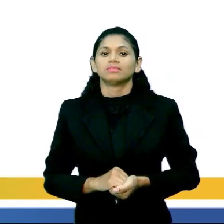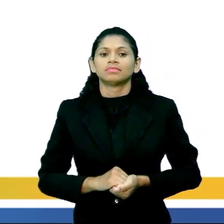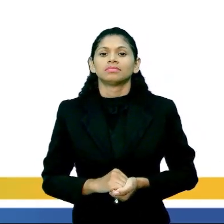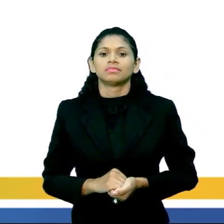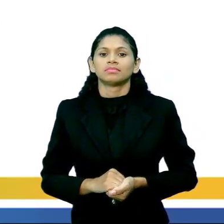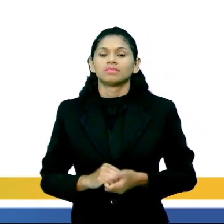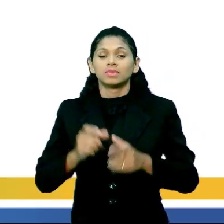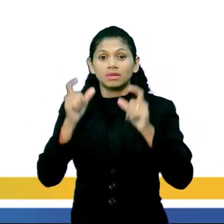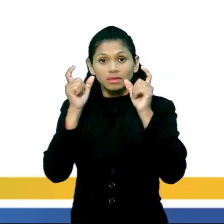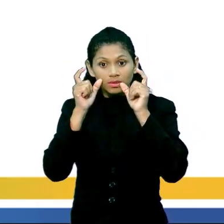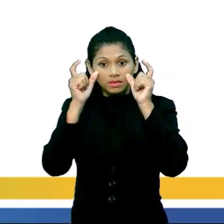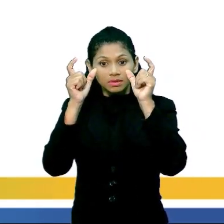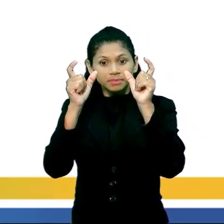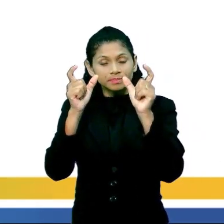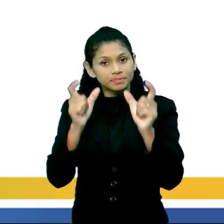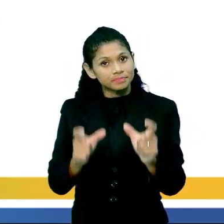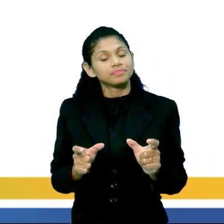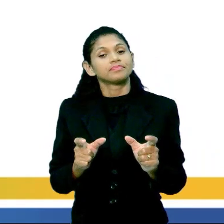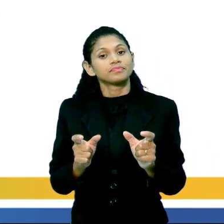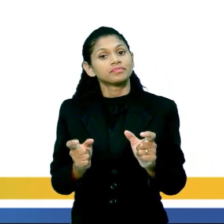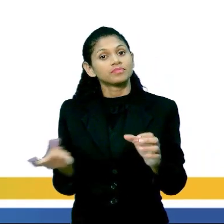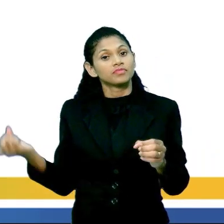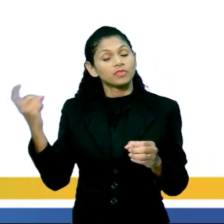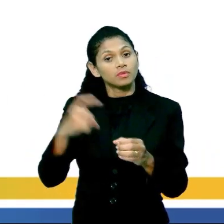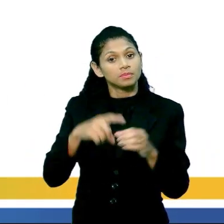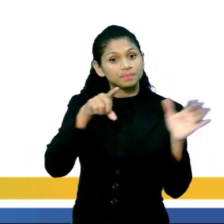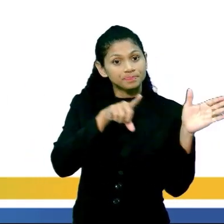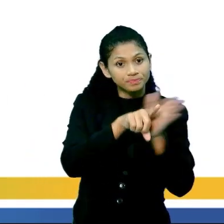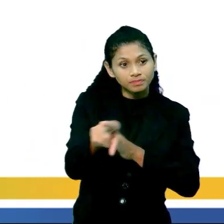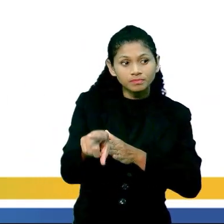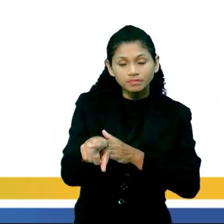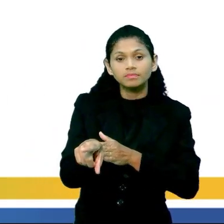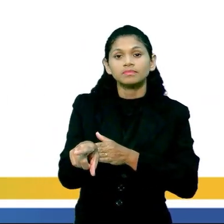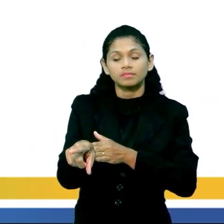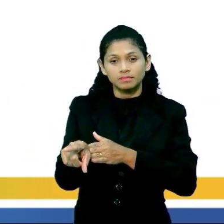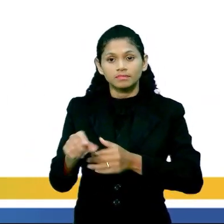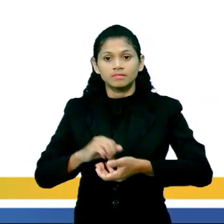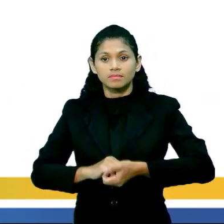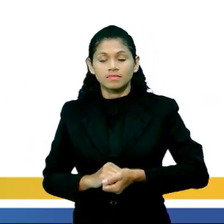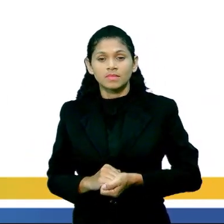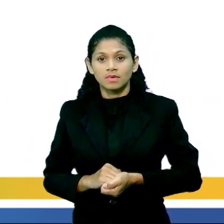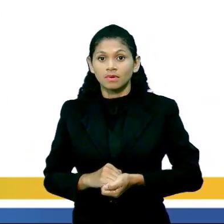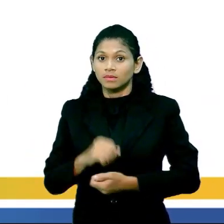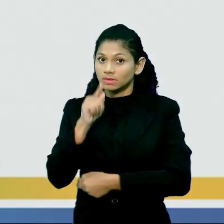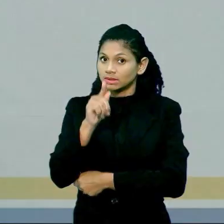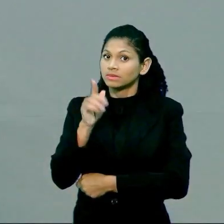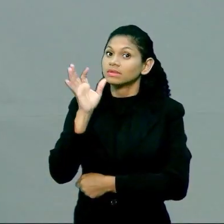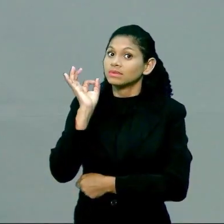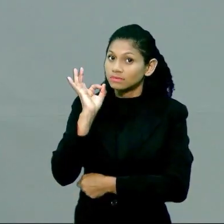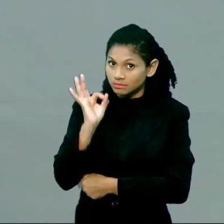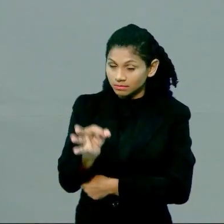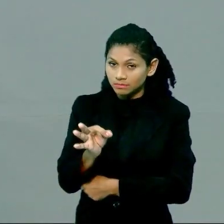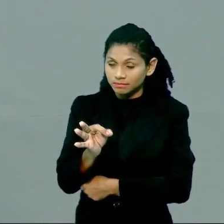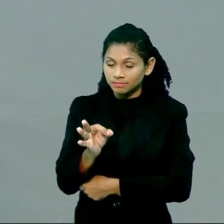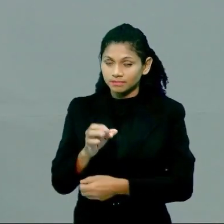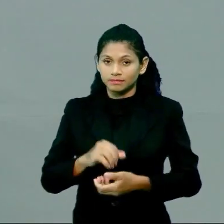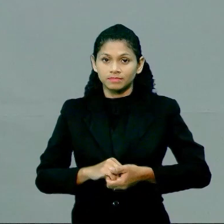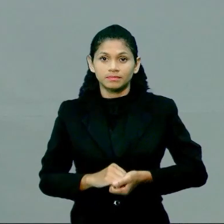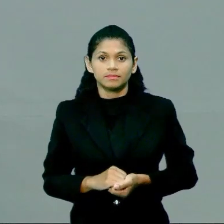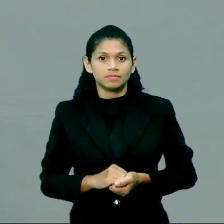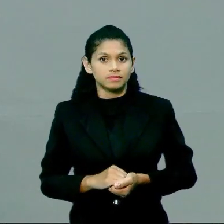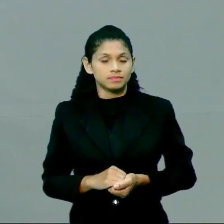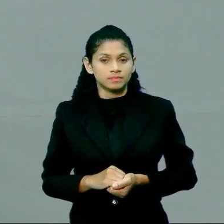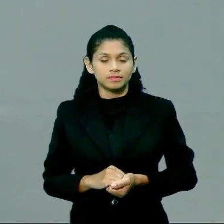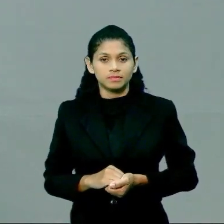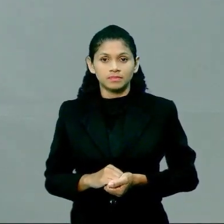Aí observe, voltamos aqui à questão para concluí-la e com êxito, você vai acertar aí. Não vale,